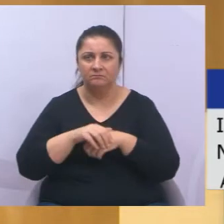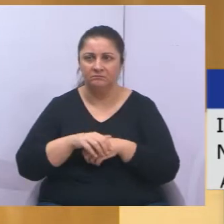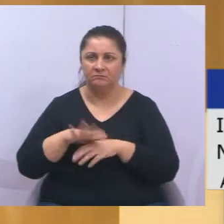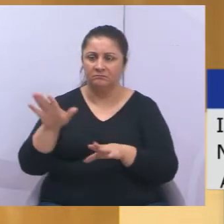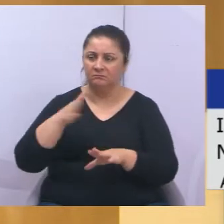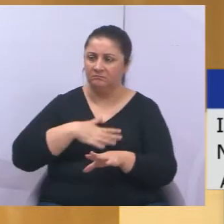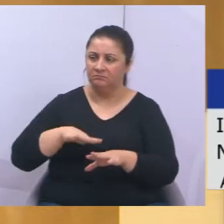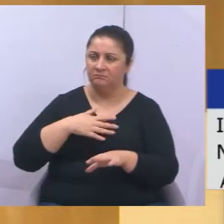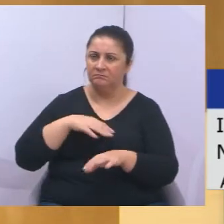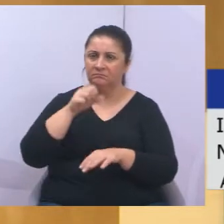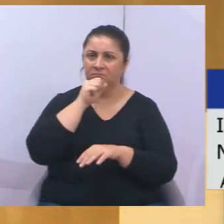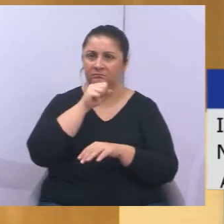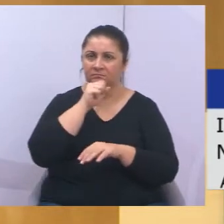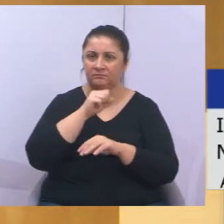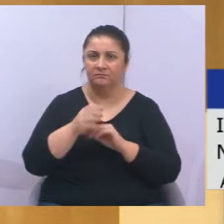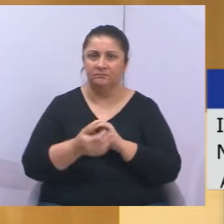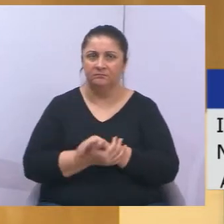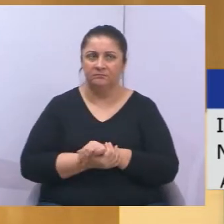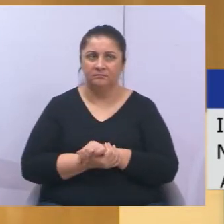sua véia.